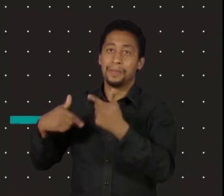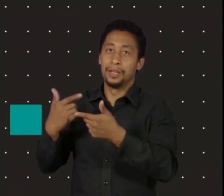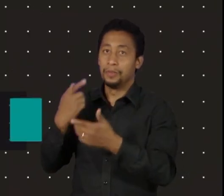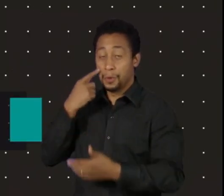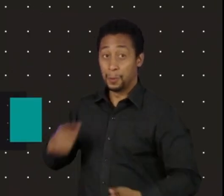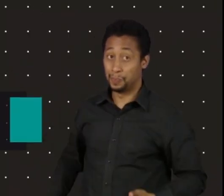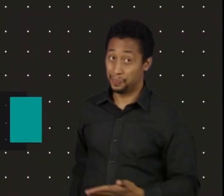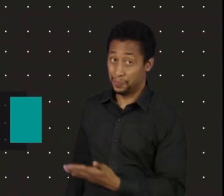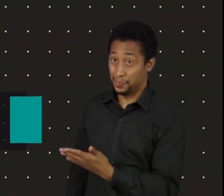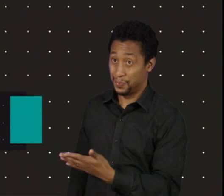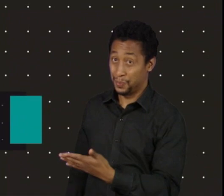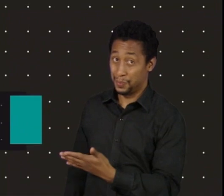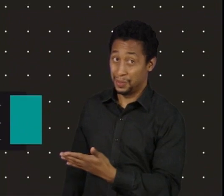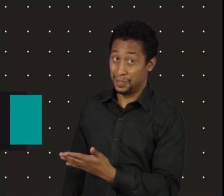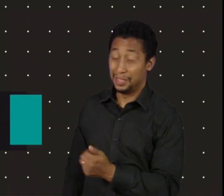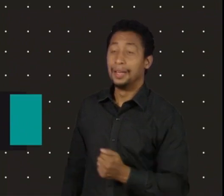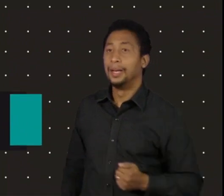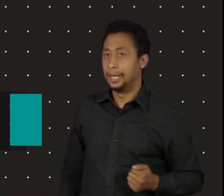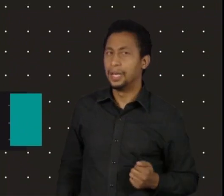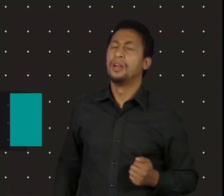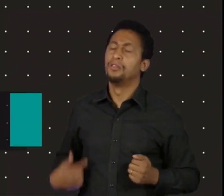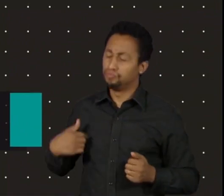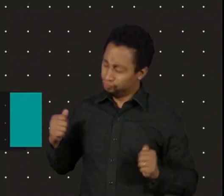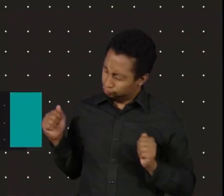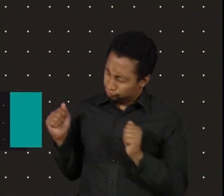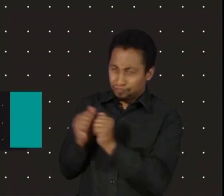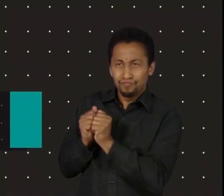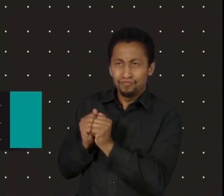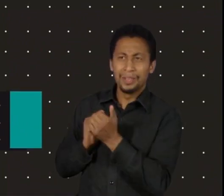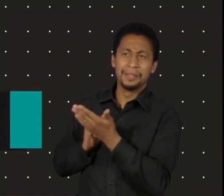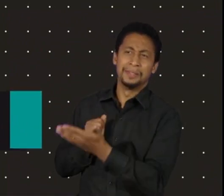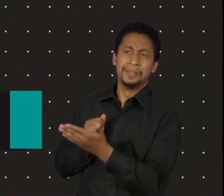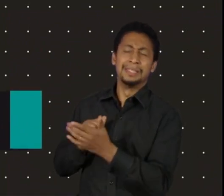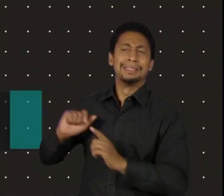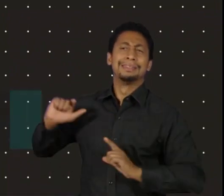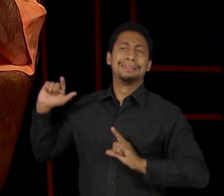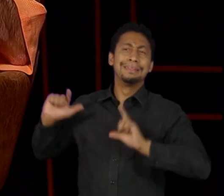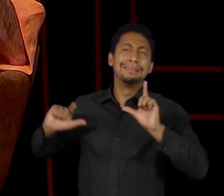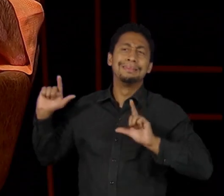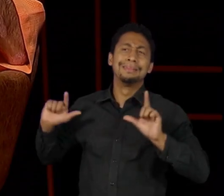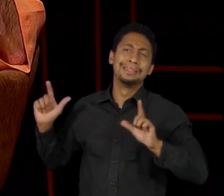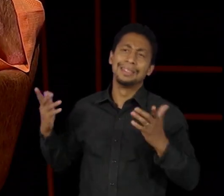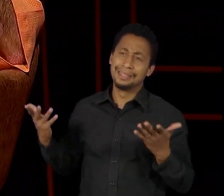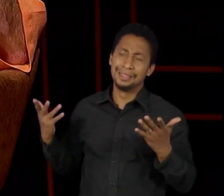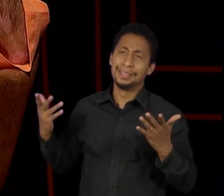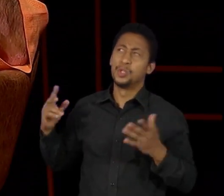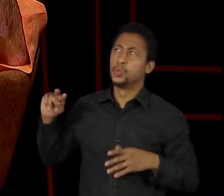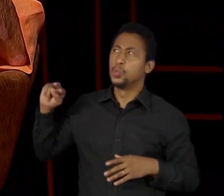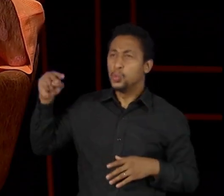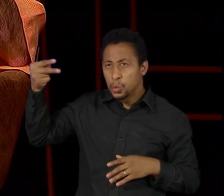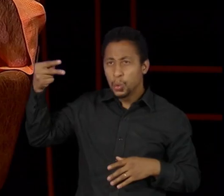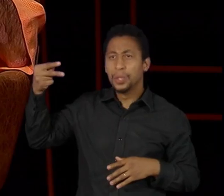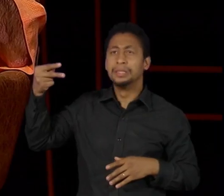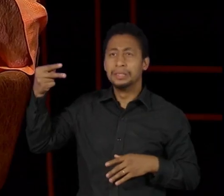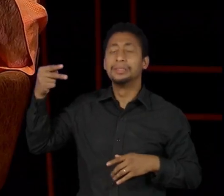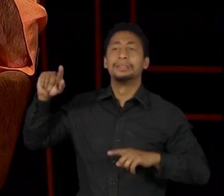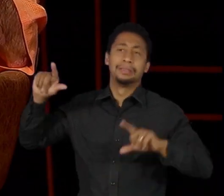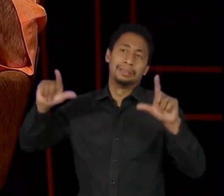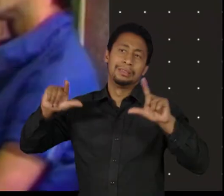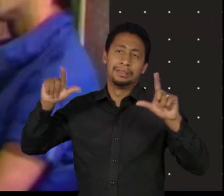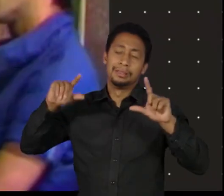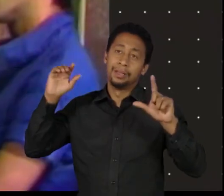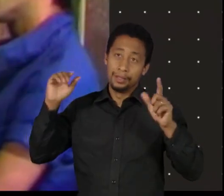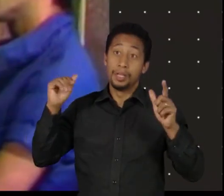Guerra. Maravilhoso. Eu não fiz teatro com a Adhemar Guerra, eu fiz televisão com a Adhemar Guerra. Fiz 2 teleteatros aqui,